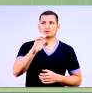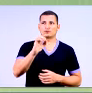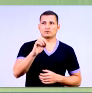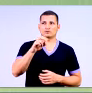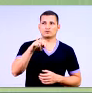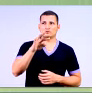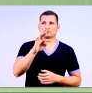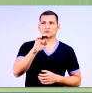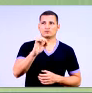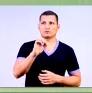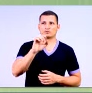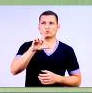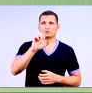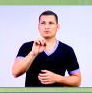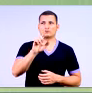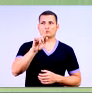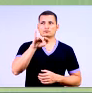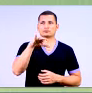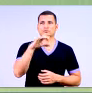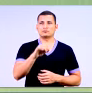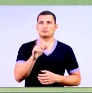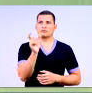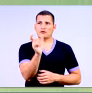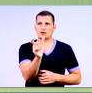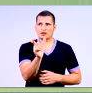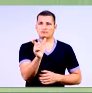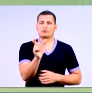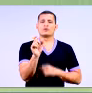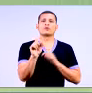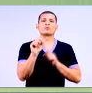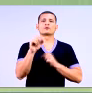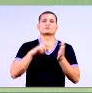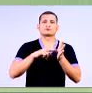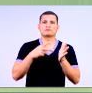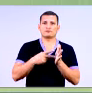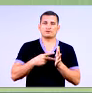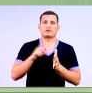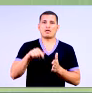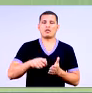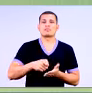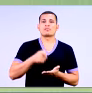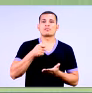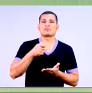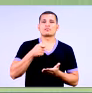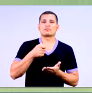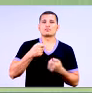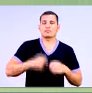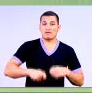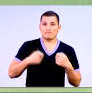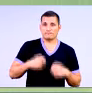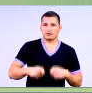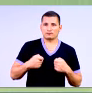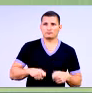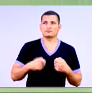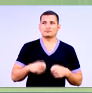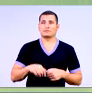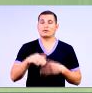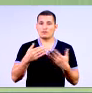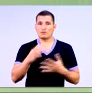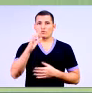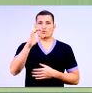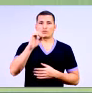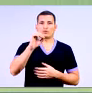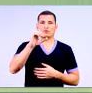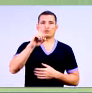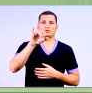aula passada, né? Que nós vimos que deon quer dizer dever. Então, o código que vai nos dizer o que